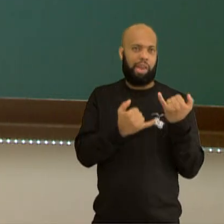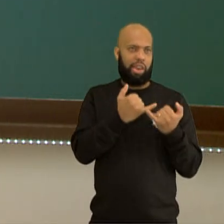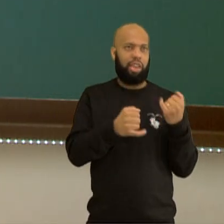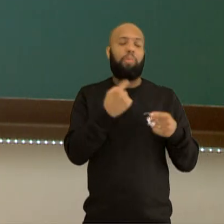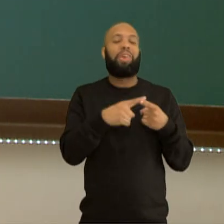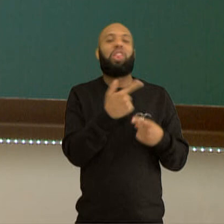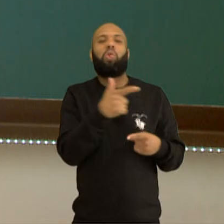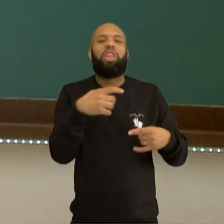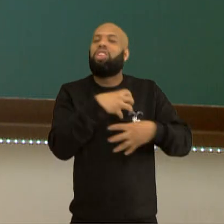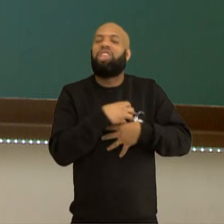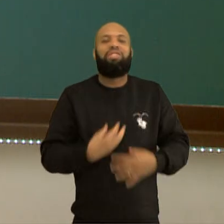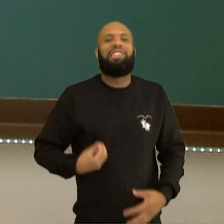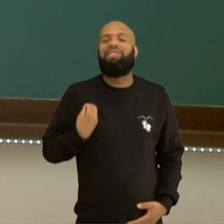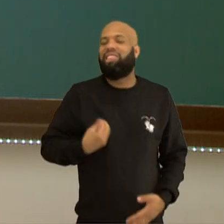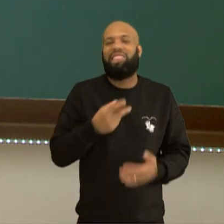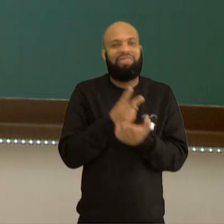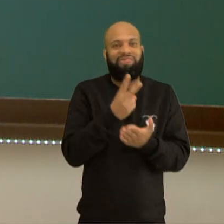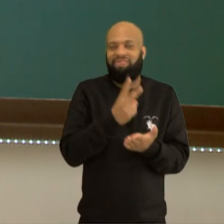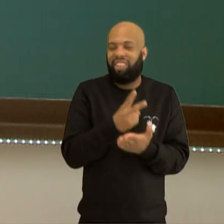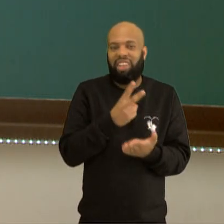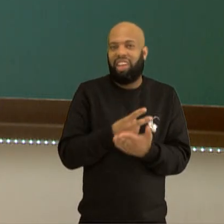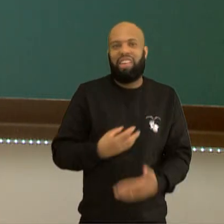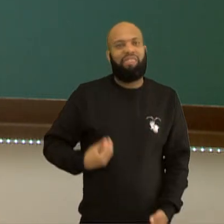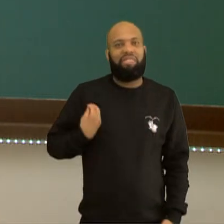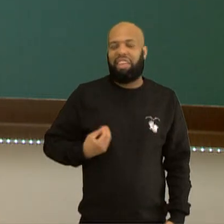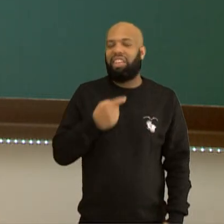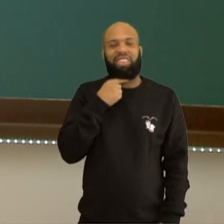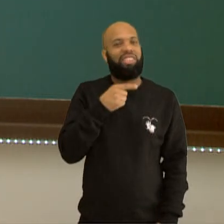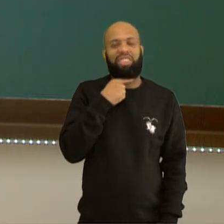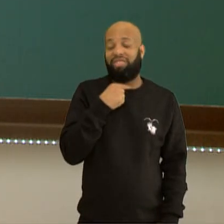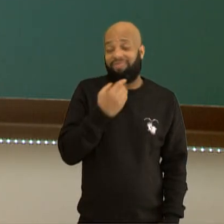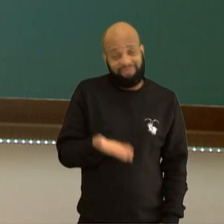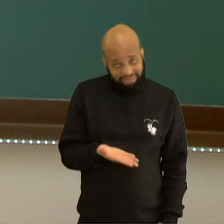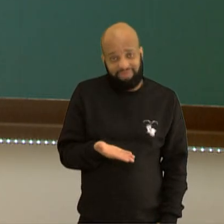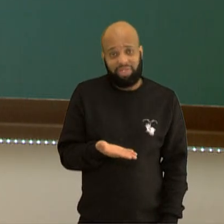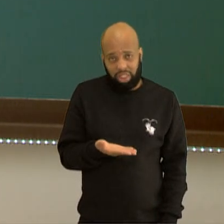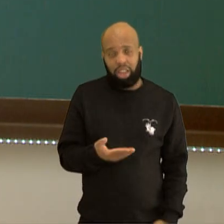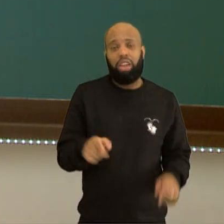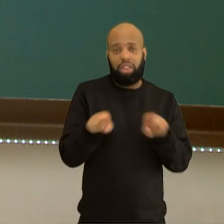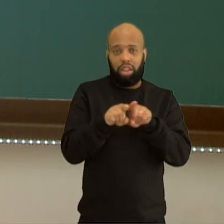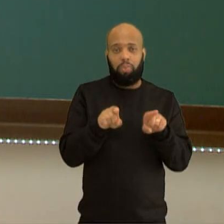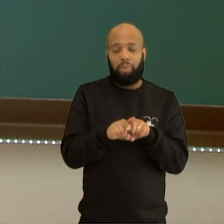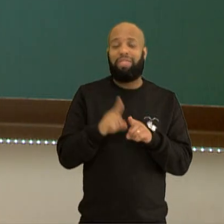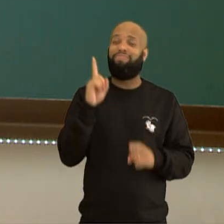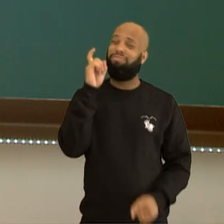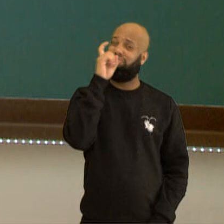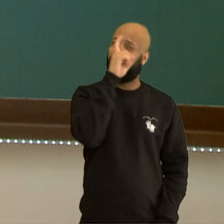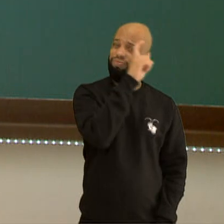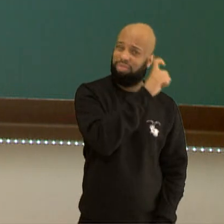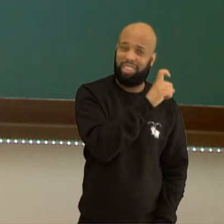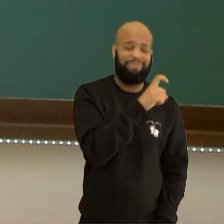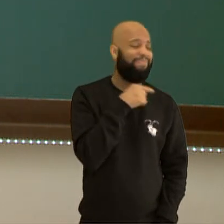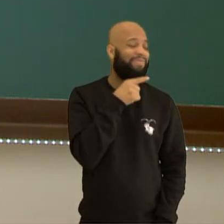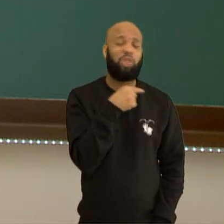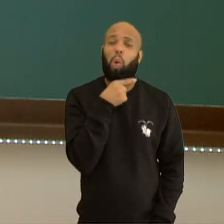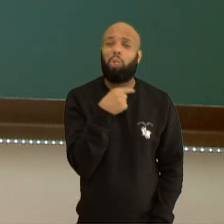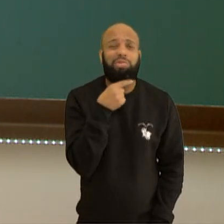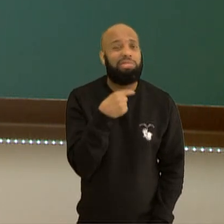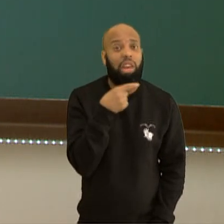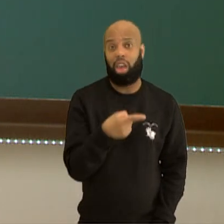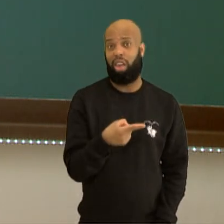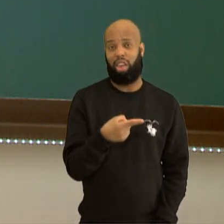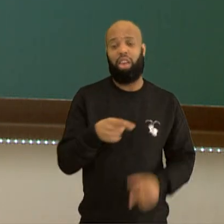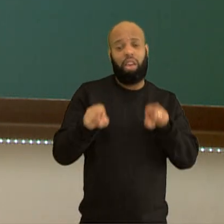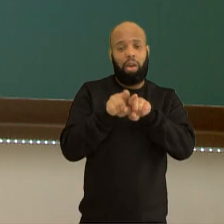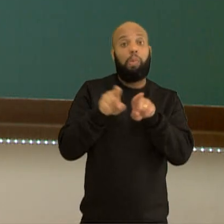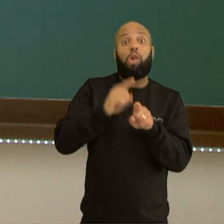condições daquela pessoa manter a sua sobrevivência, a sua subsistência. Ou está muito difícil fazer isso, né?